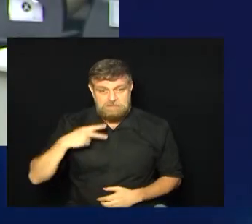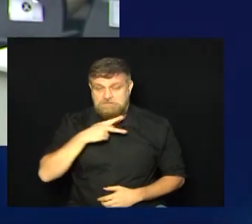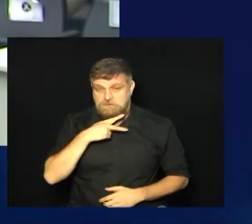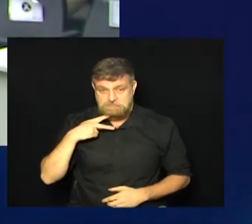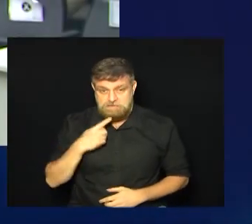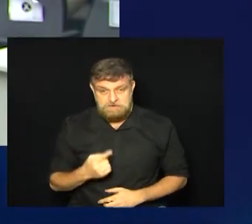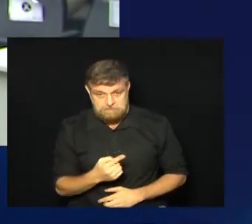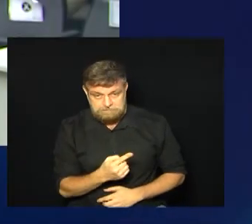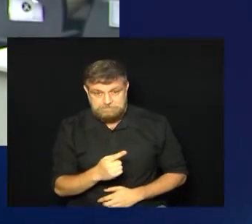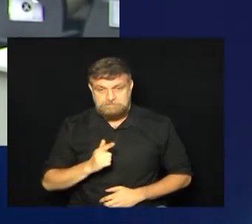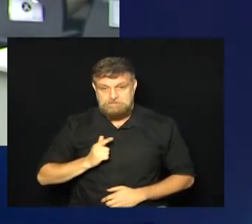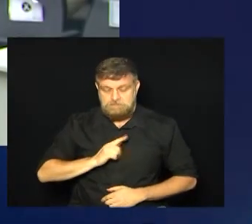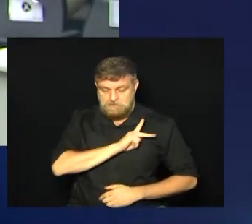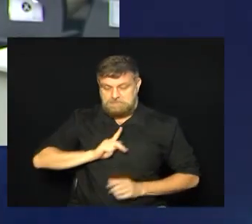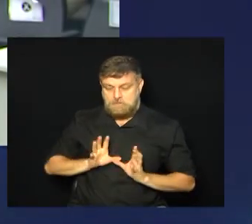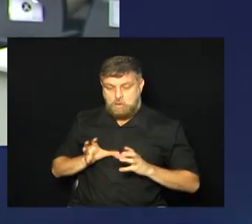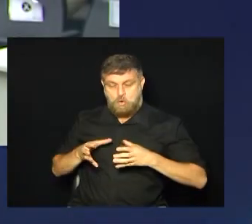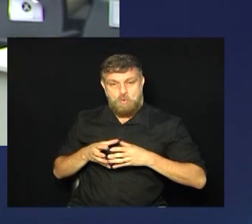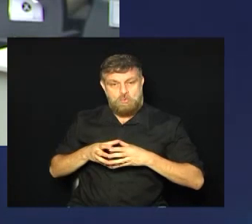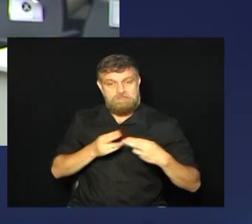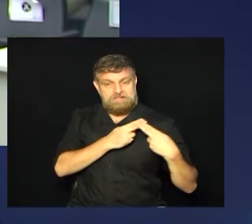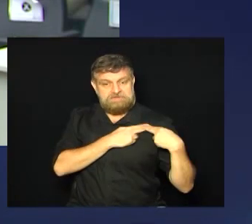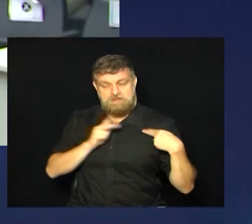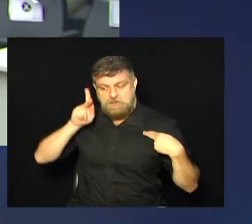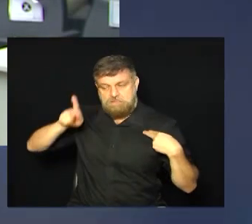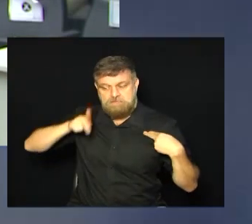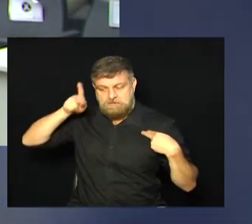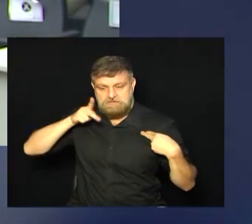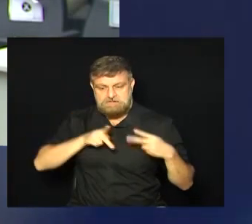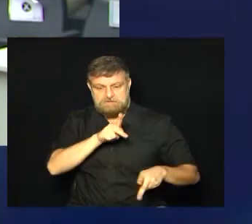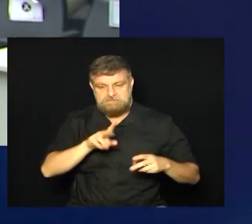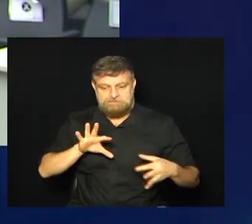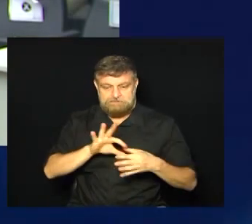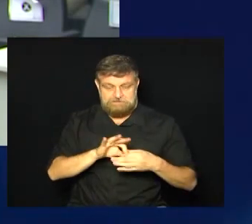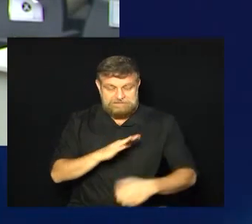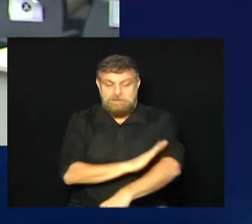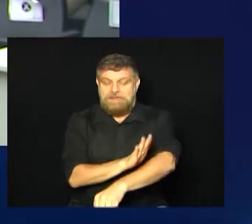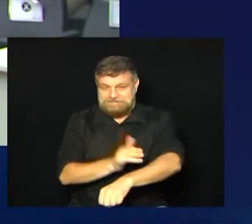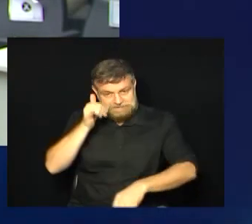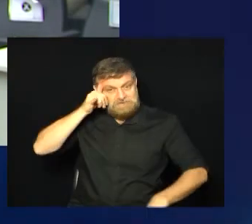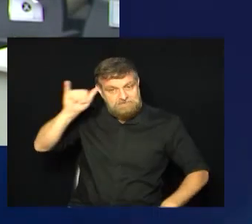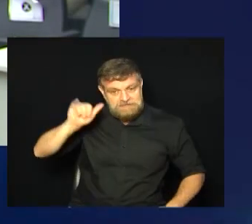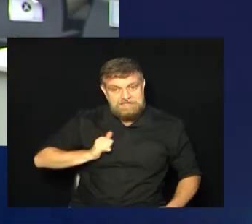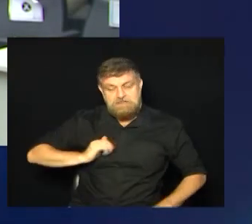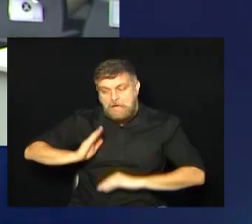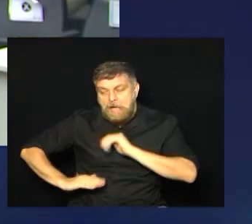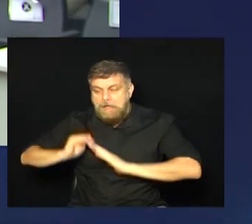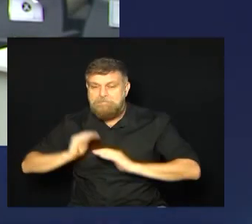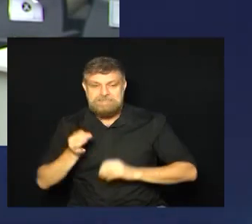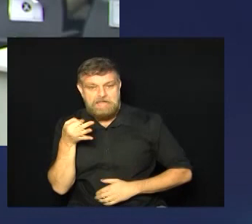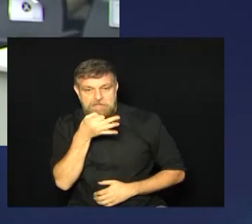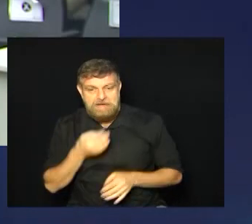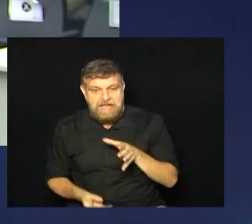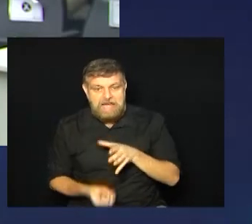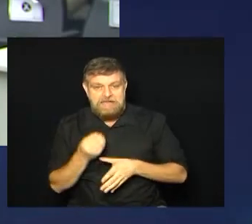Vereador Permínio Monteiro, presidente da Frente Parlamentar Antirracismo da Câmara, fala sobre a iniciativa da